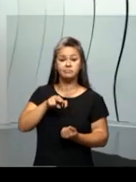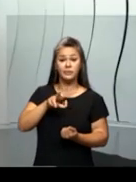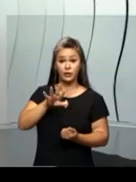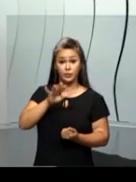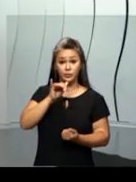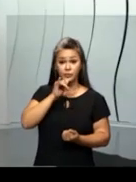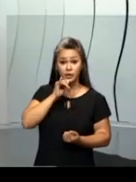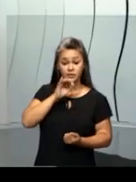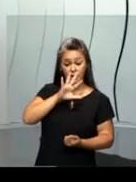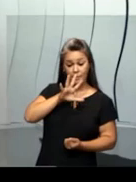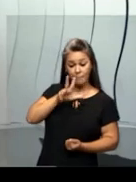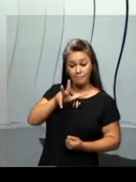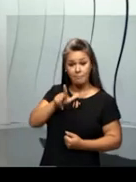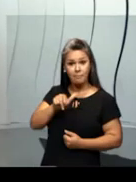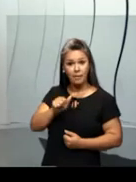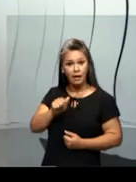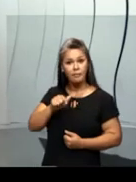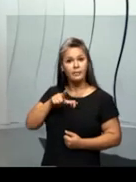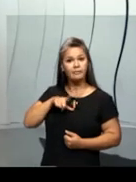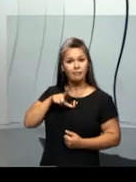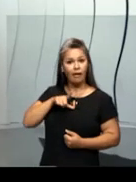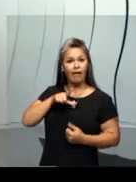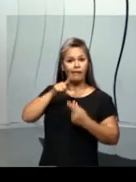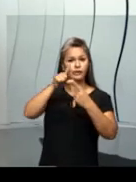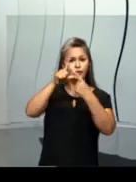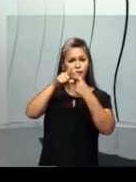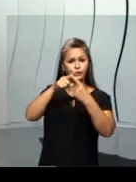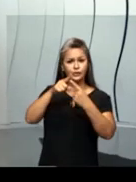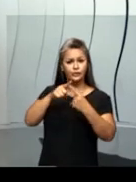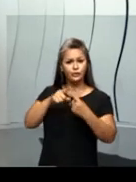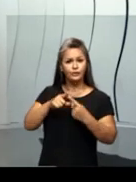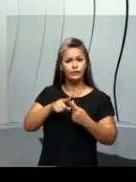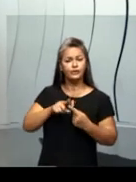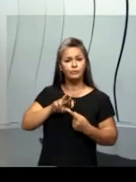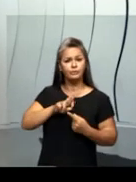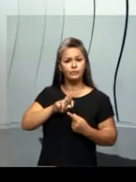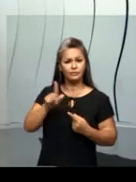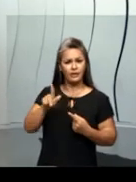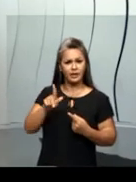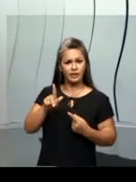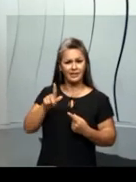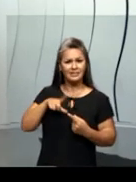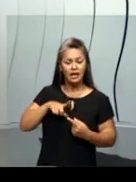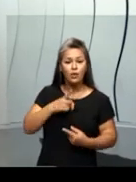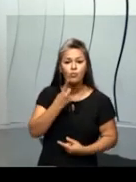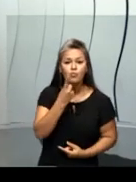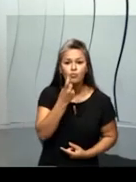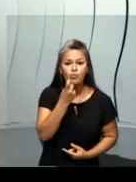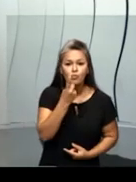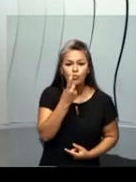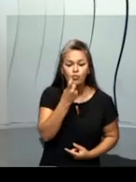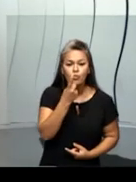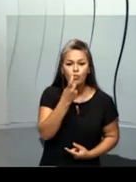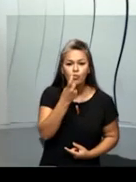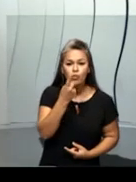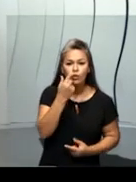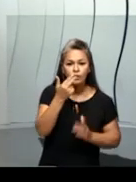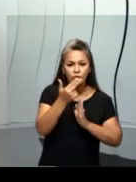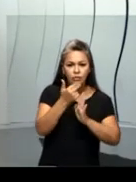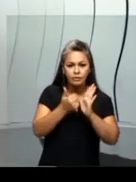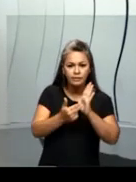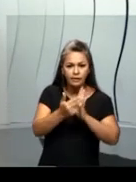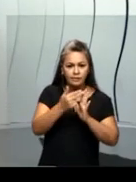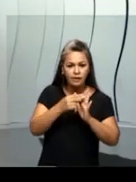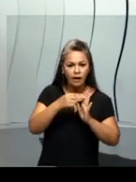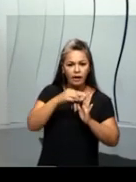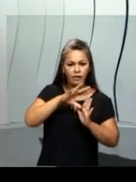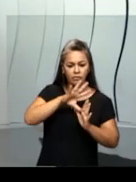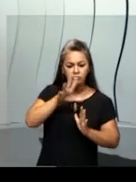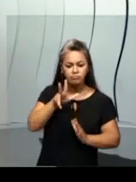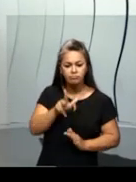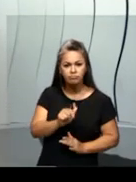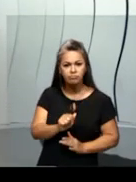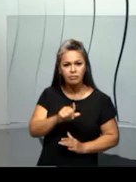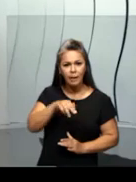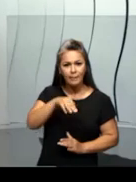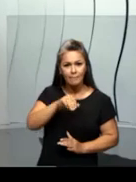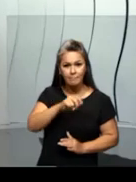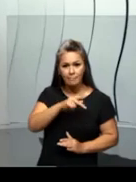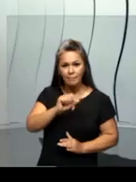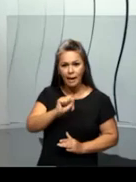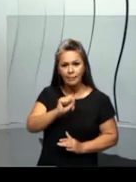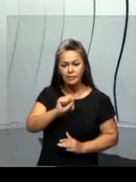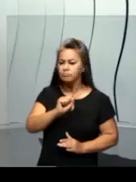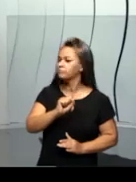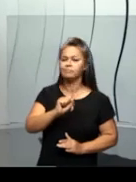espaço, nós vamos ter essas diferenças. Então, ou seja, nós não temos simplesmente um mapa único para representar o território, né, mundial. Nós vamos